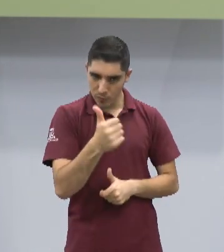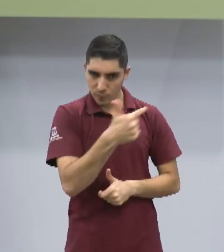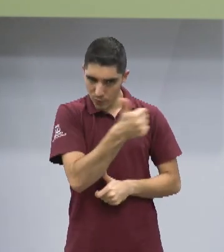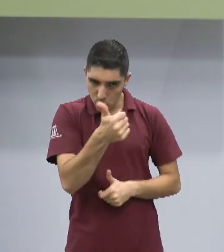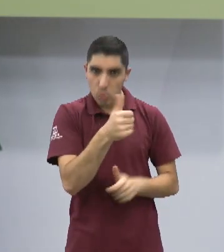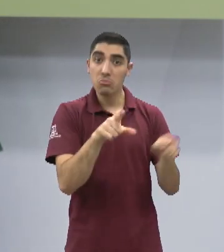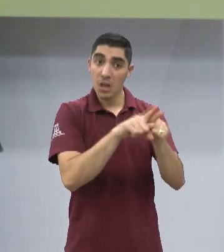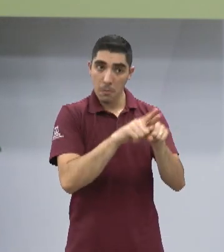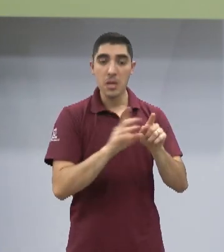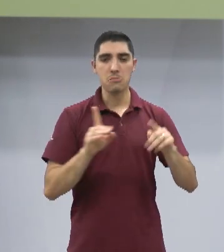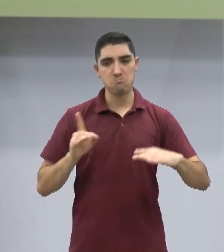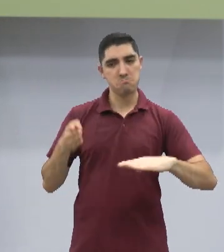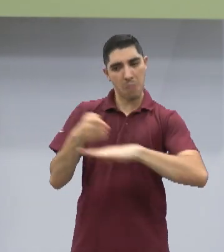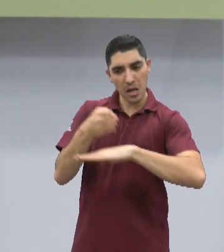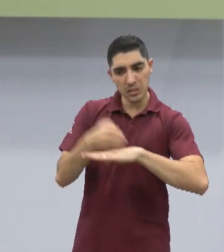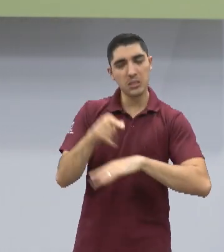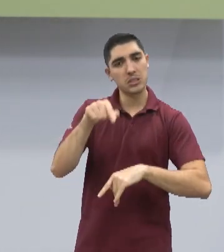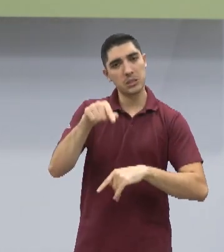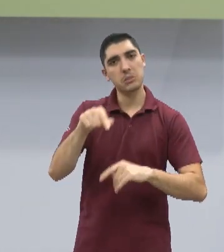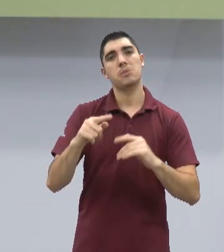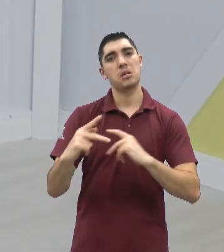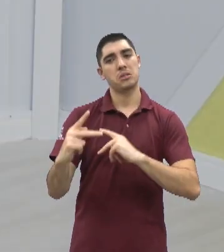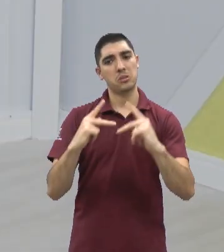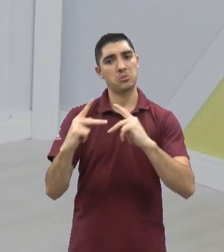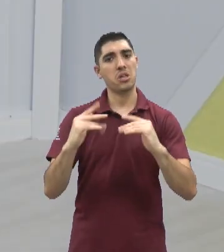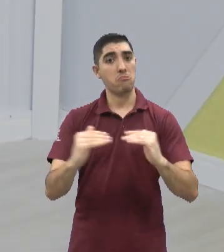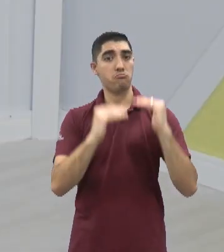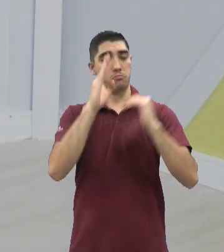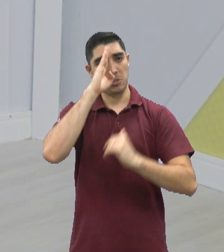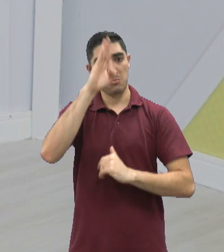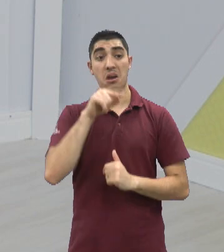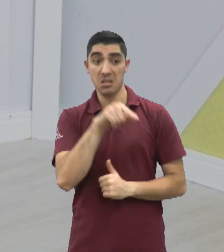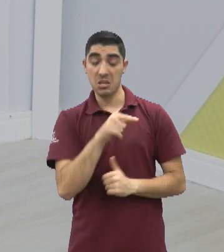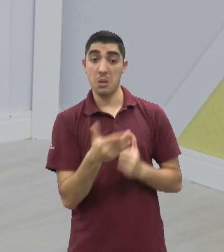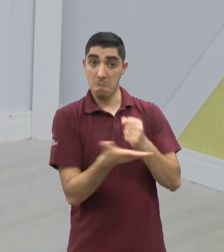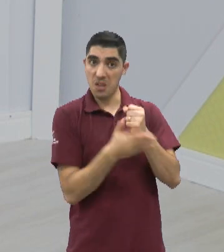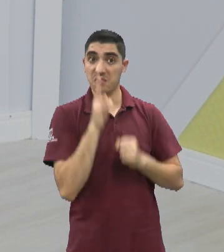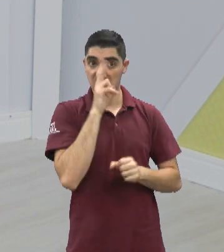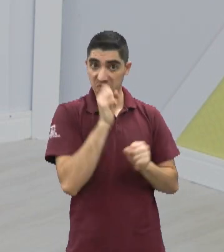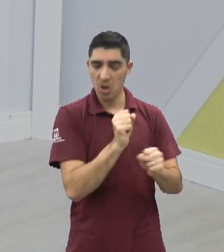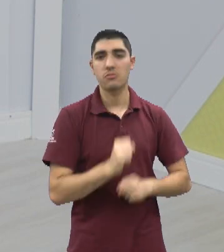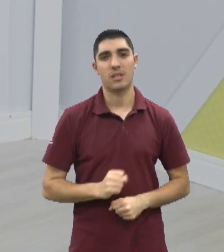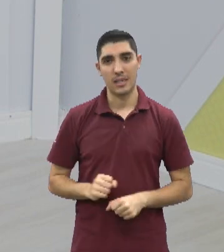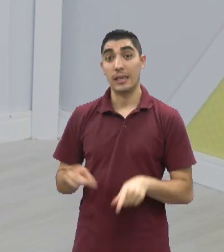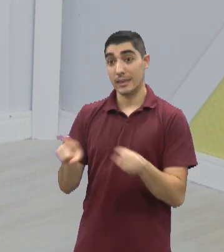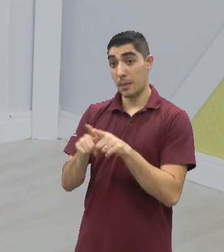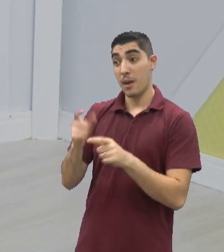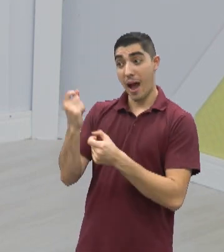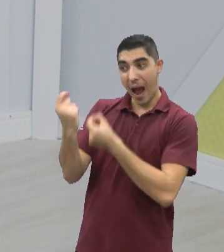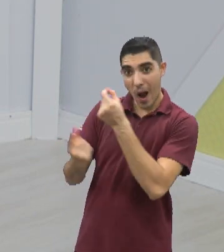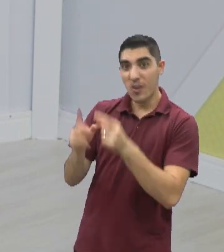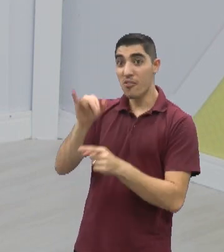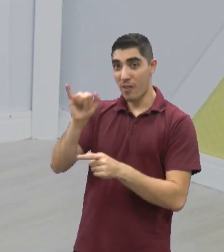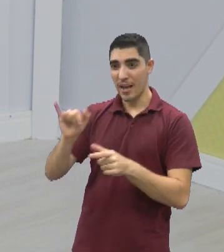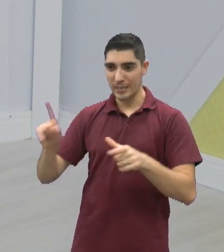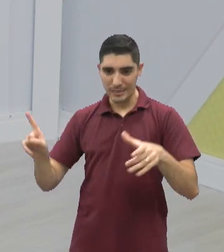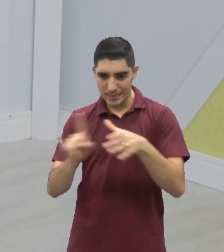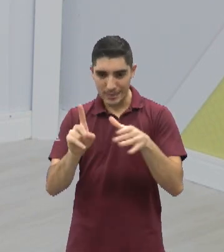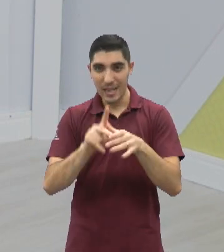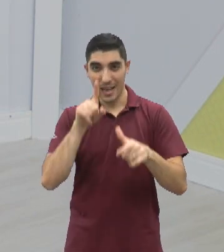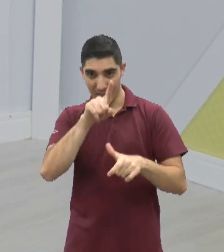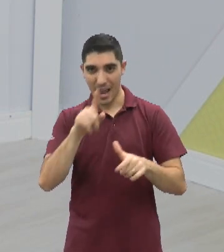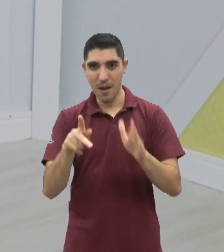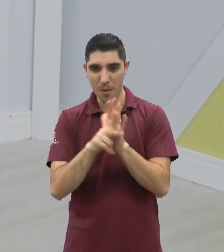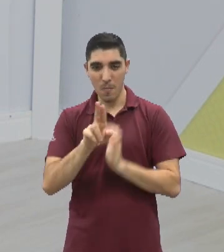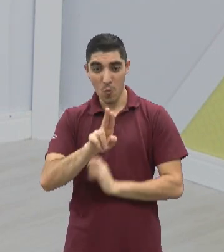da base forte do São José também, mais uma modalidade com base forte. Pois é, vai ter atleta que vai jogar lá e vai sair correndo e vai lá pro ginásio na Arena Farmaconde, talvez se